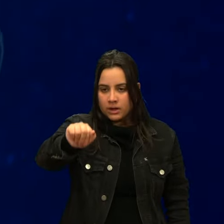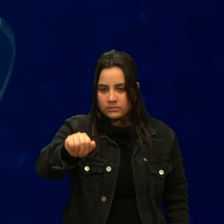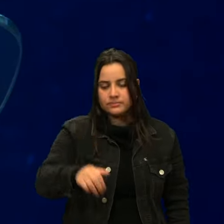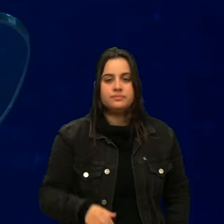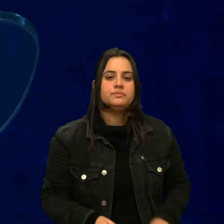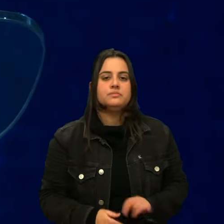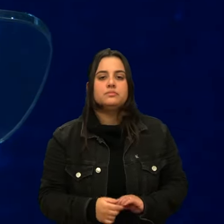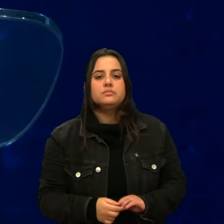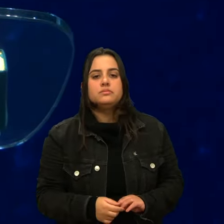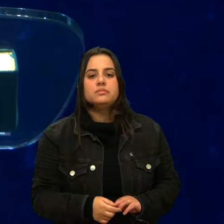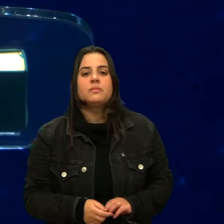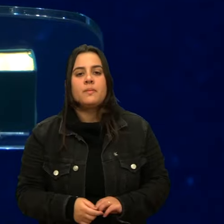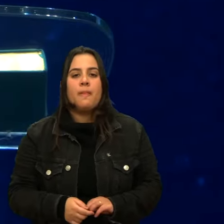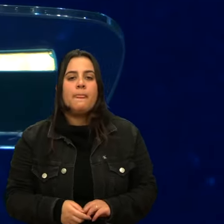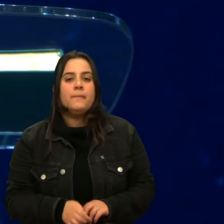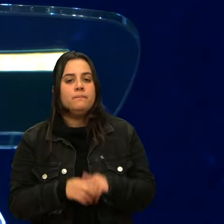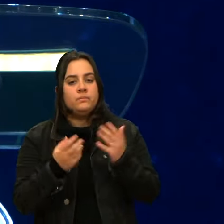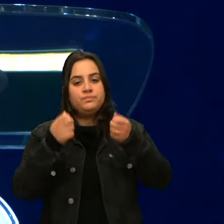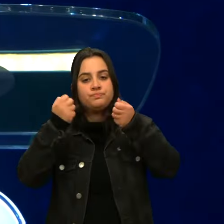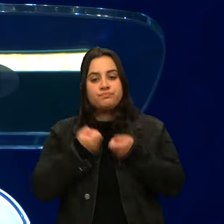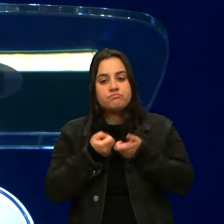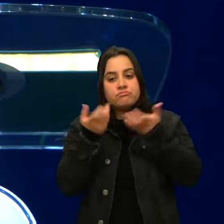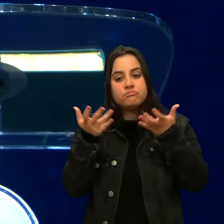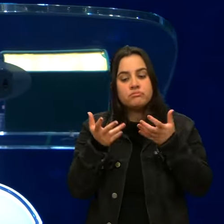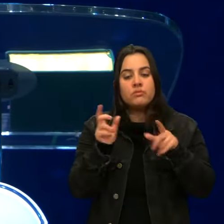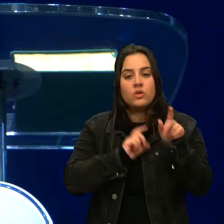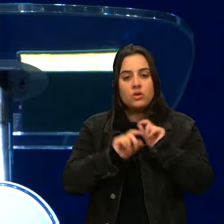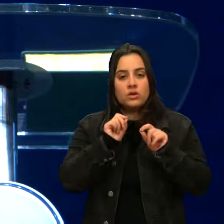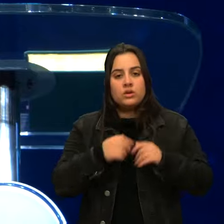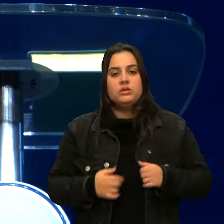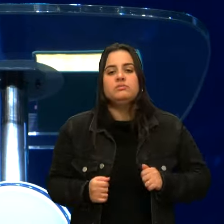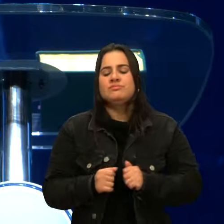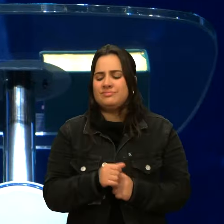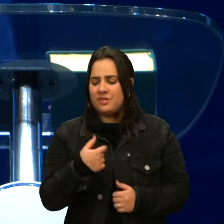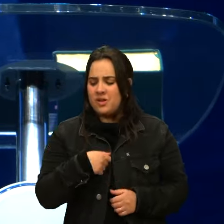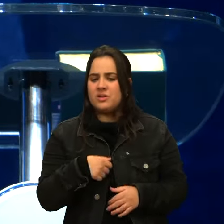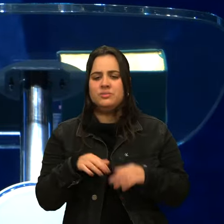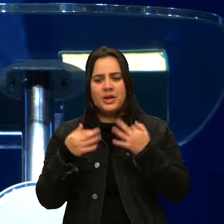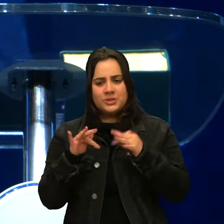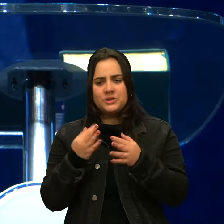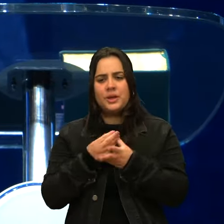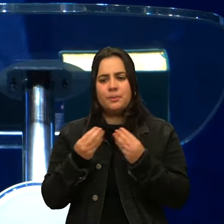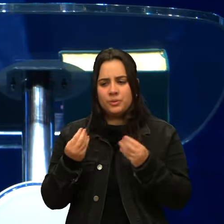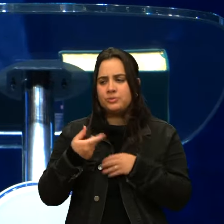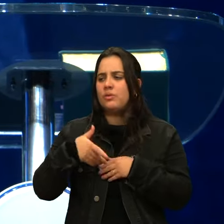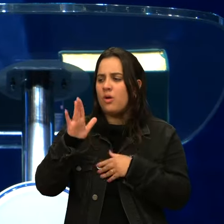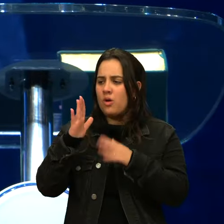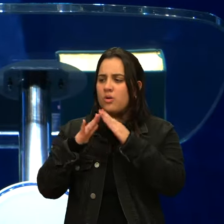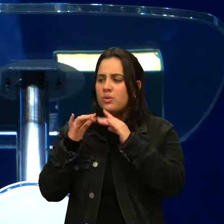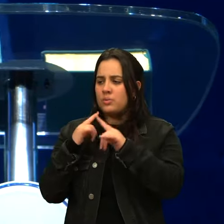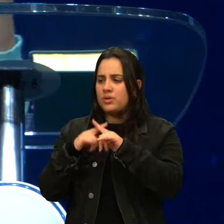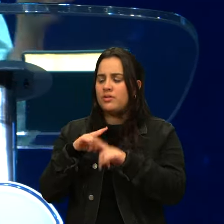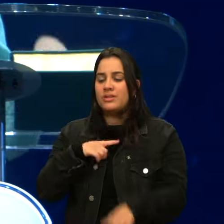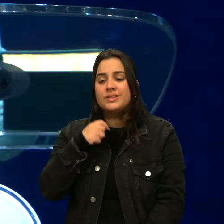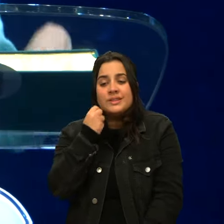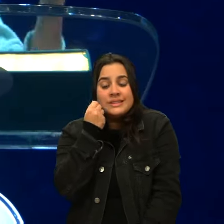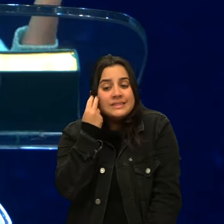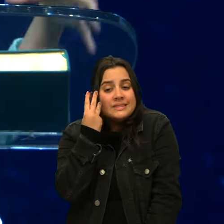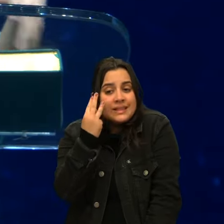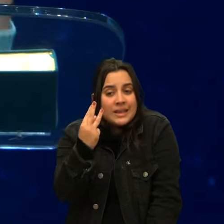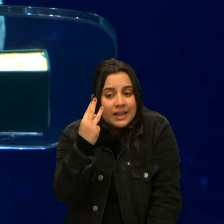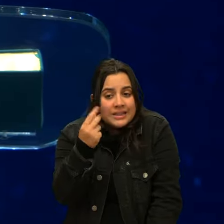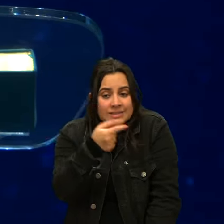enfim, ela conta que ela ficou muito ferida e ela foi para o hospital. E ela ficou 3 semanas no